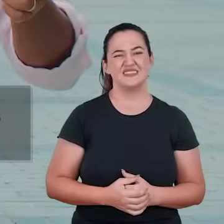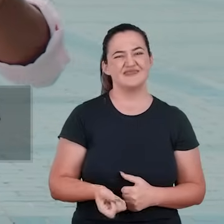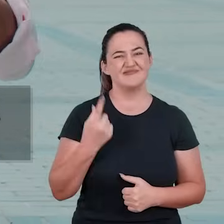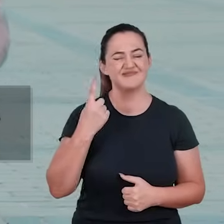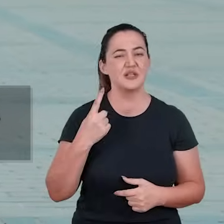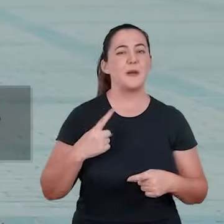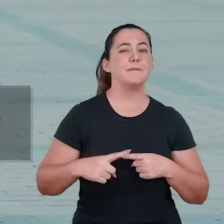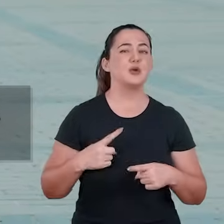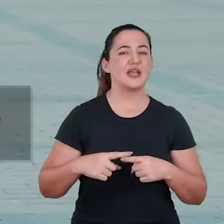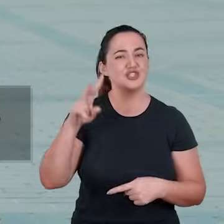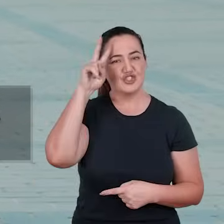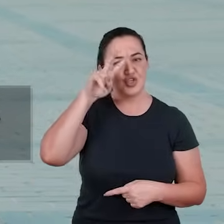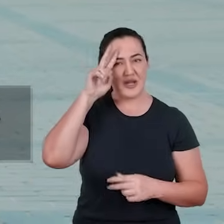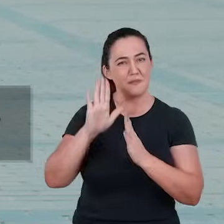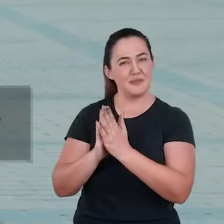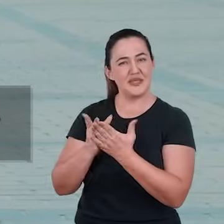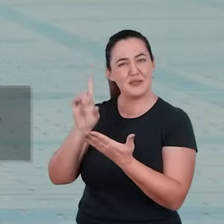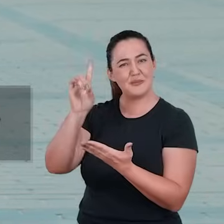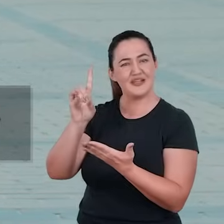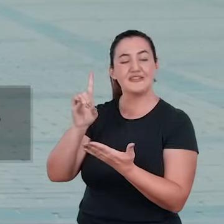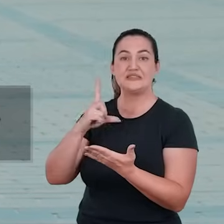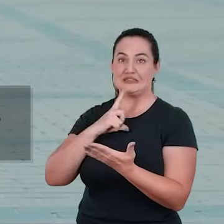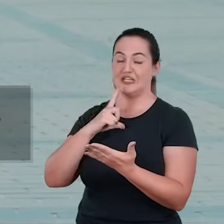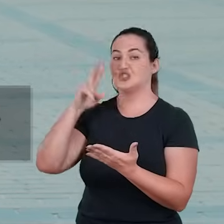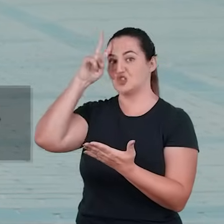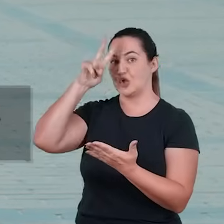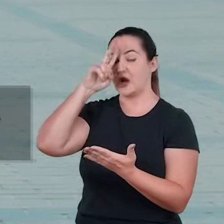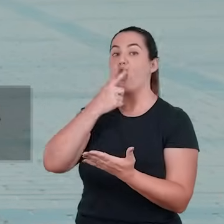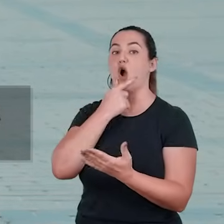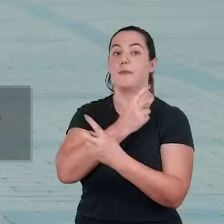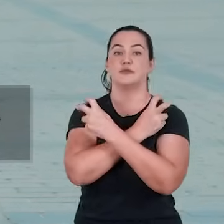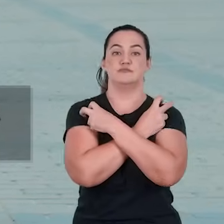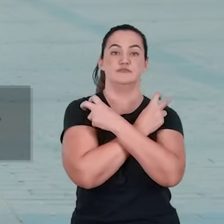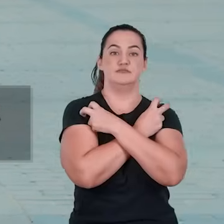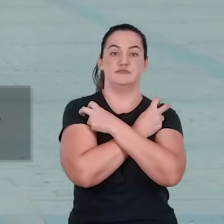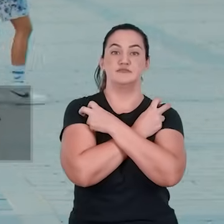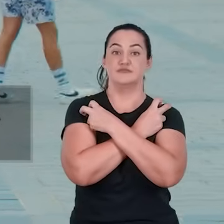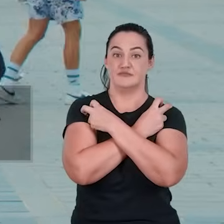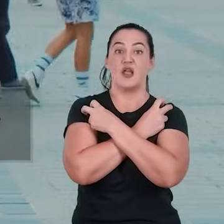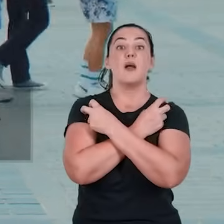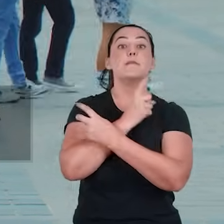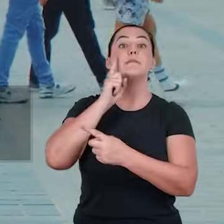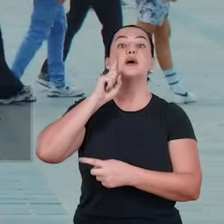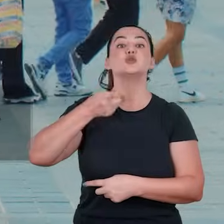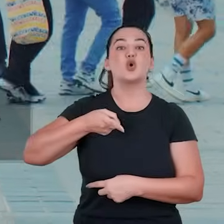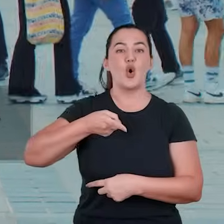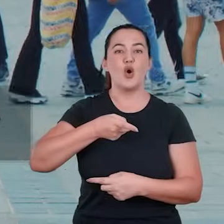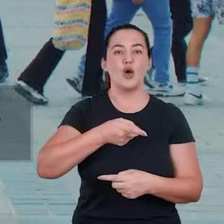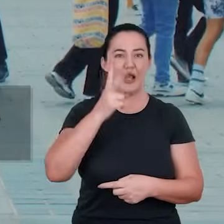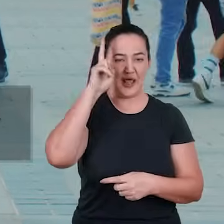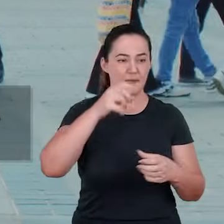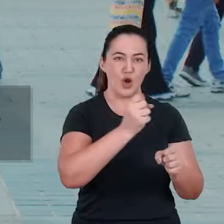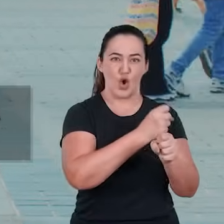para falar agora da história bíblica antiga, porque ali está o nome do faraó que mandou erguer esse monumento.